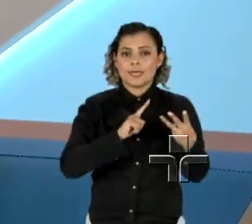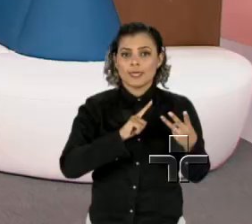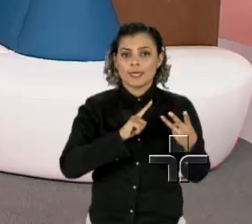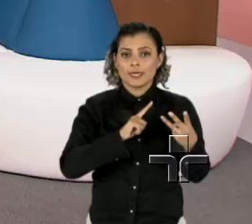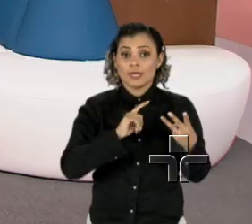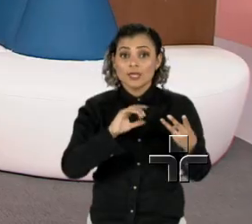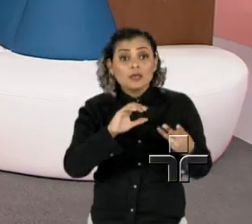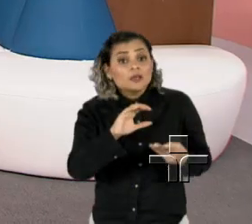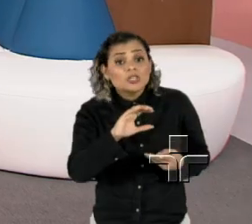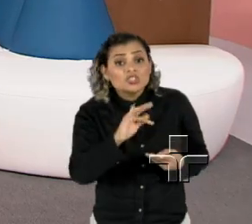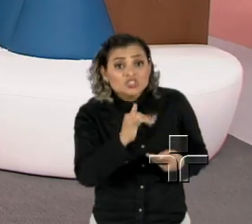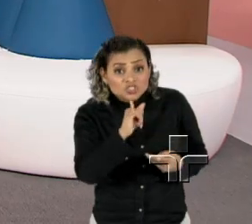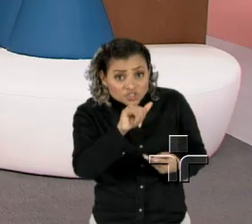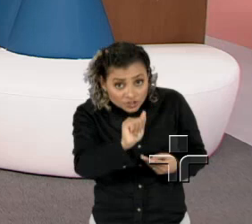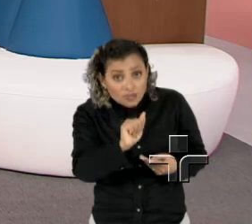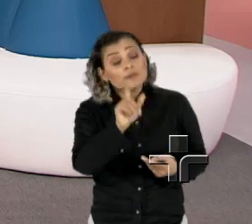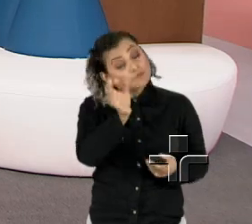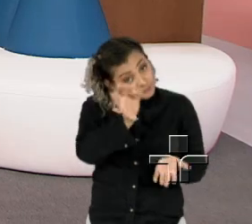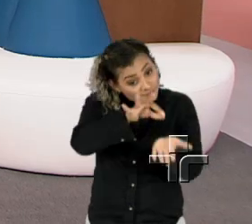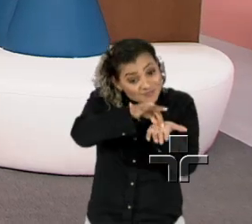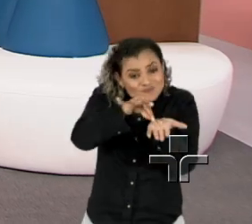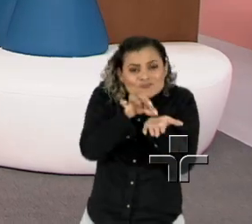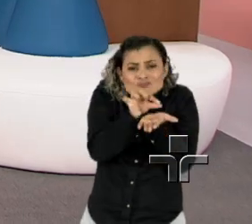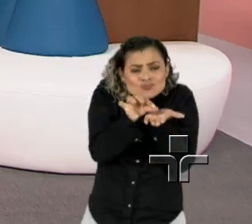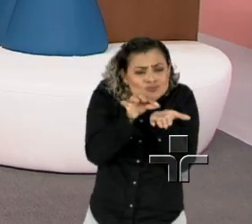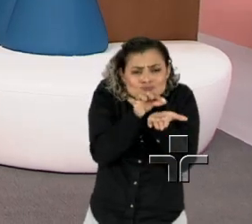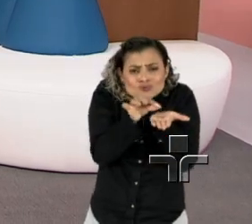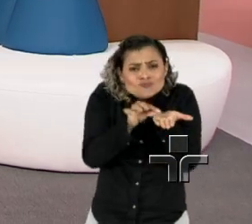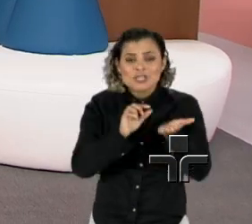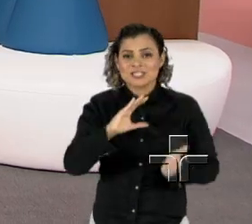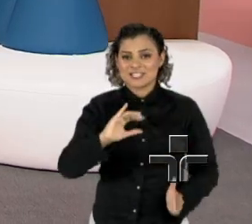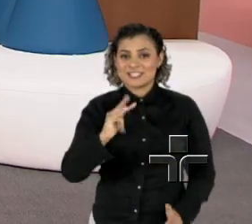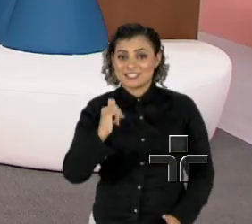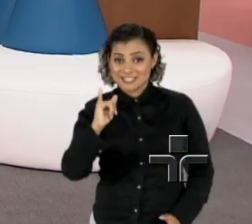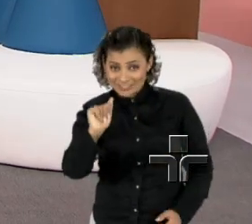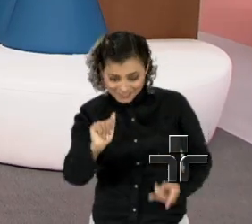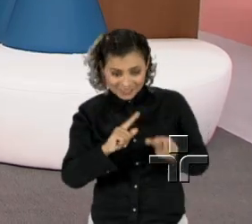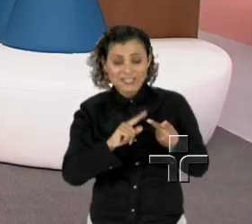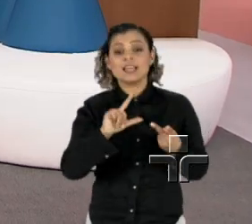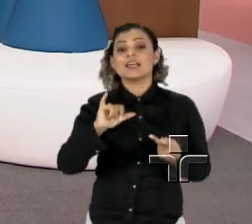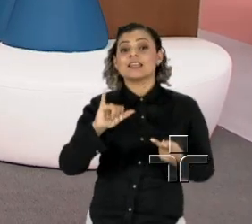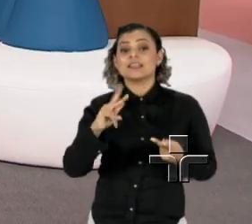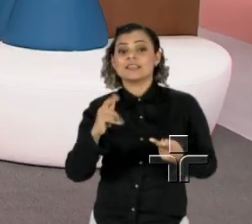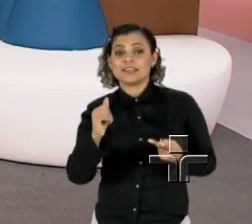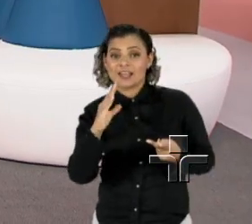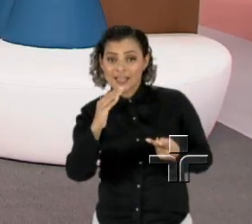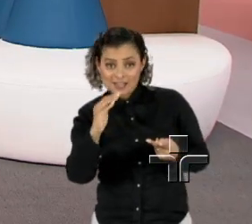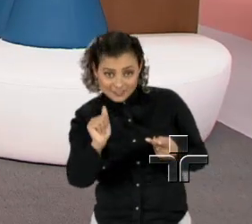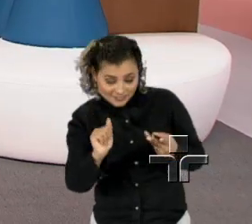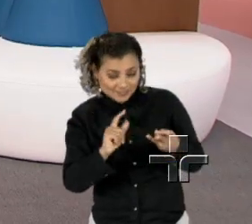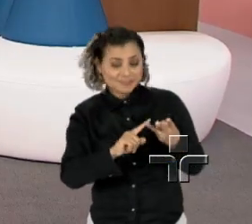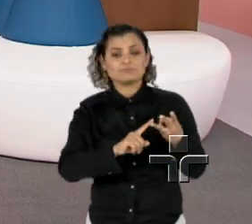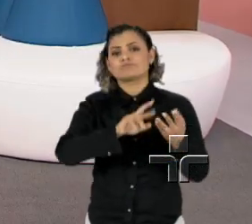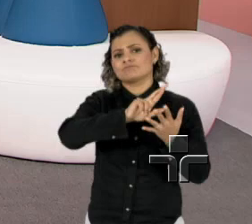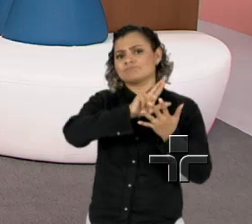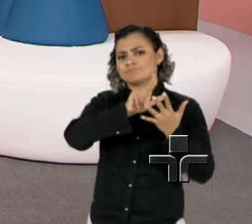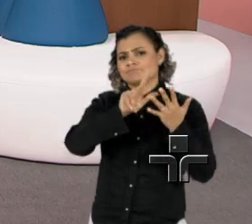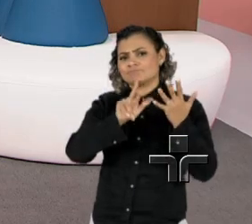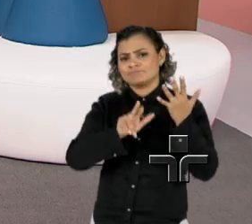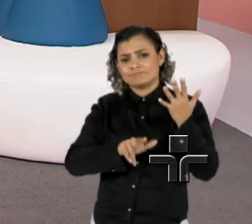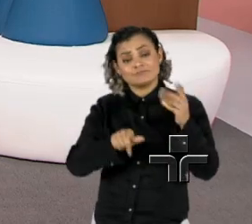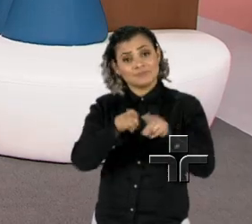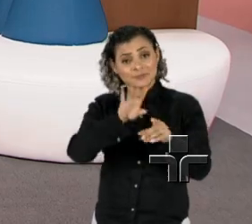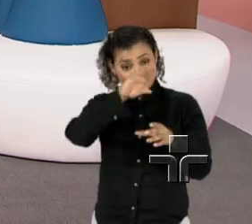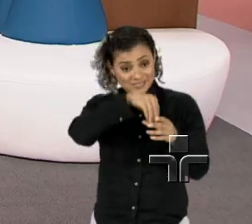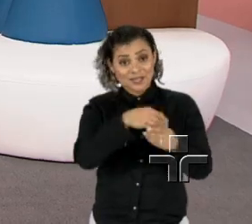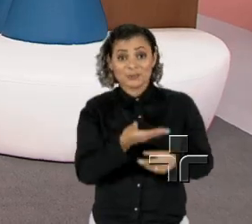Chia também, é? Chia. Que chia tem a fibra bastante, solúvel, né? A linhaça tem, uhum, tem fibra solúvel e insolúvel